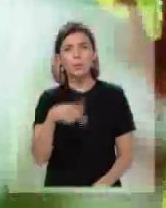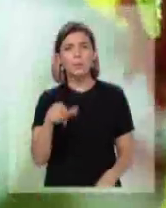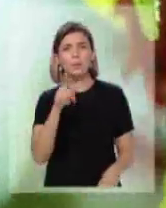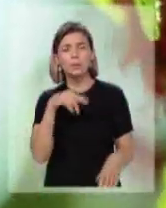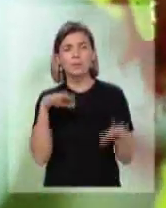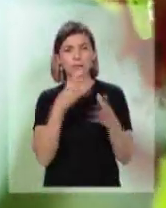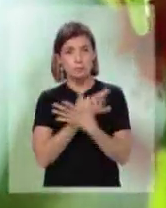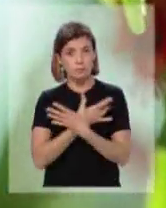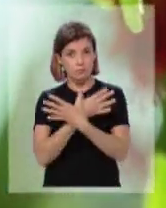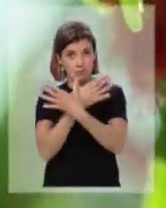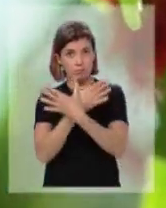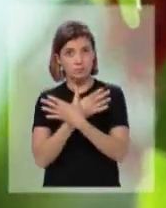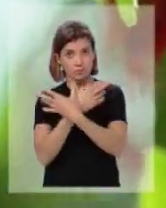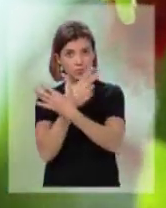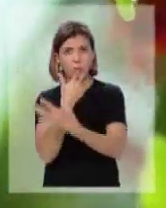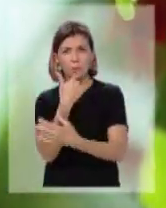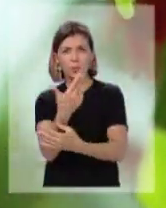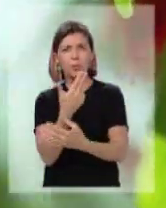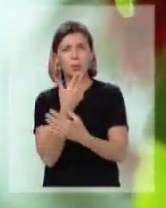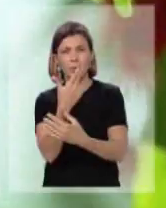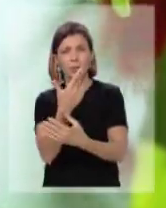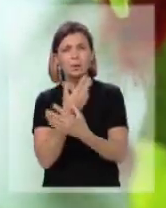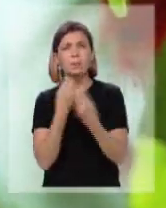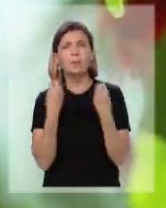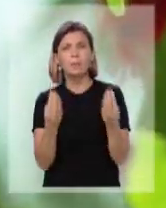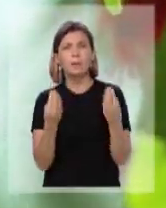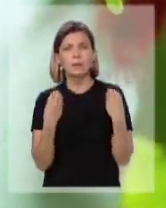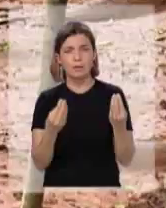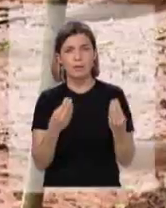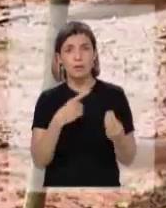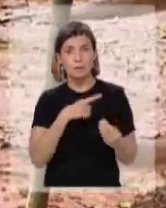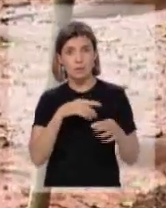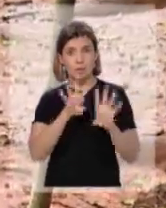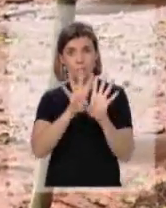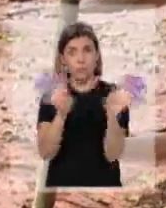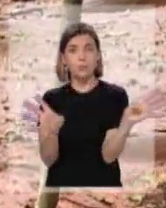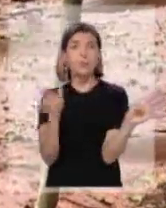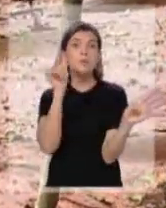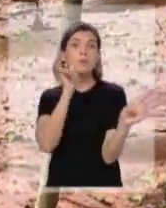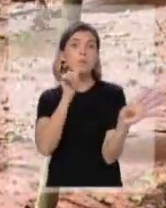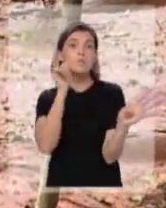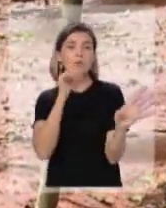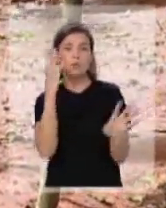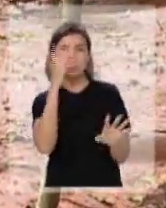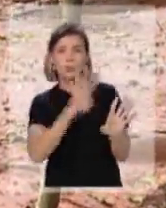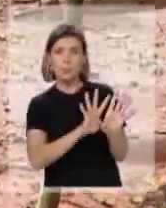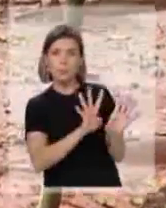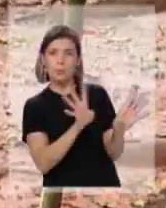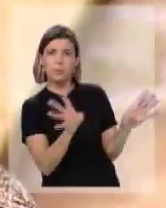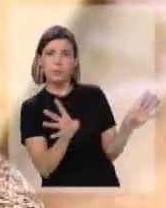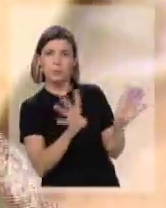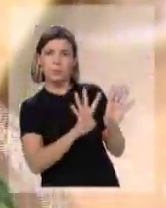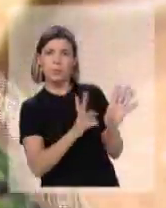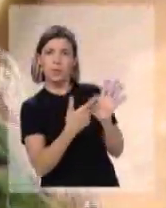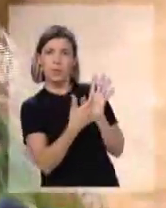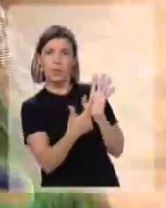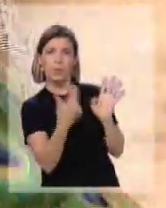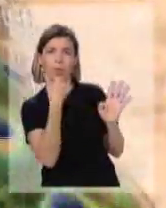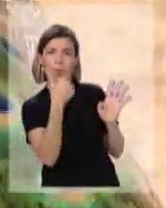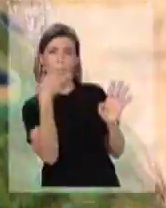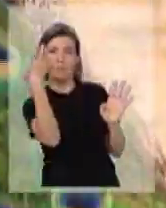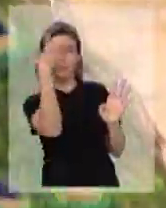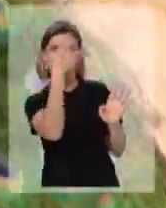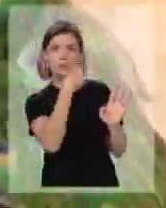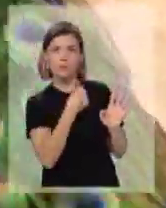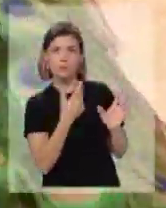Ou das cores chamativas das asas das borboletas? As fêmeas do pavão têm preferência pelos machos com